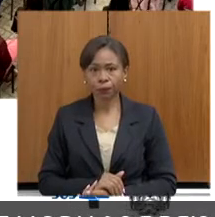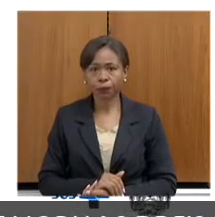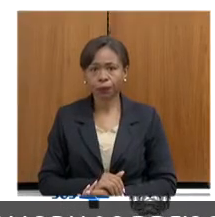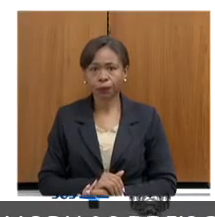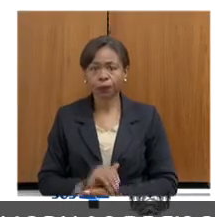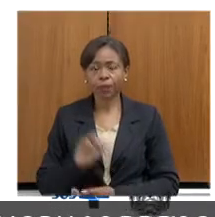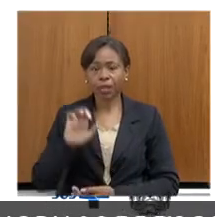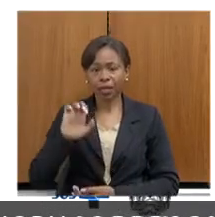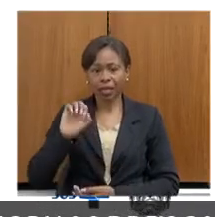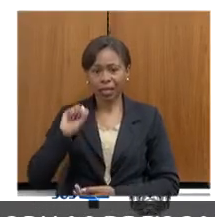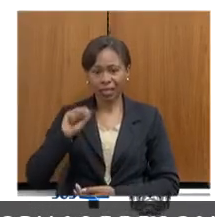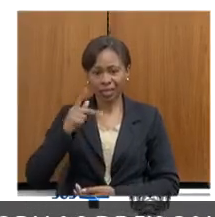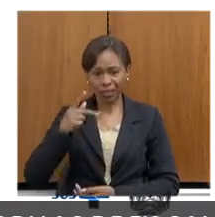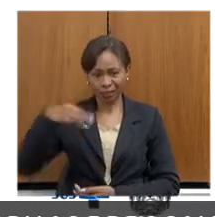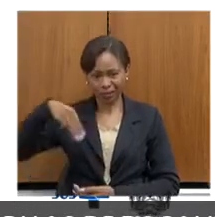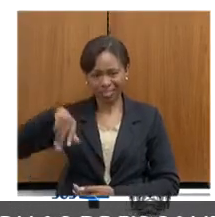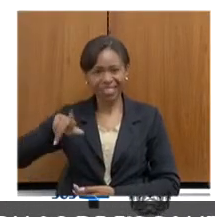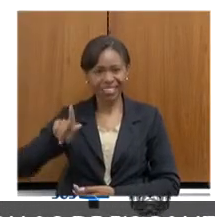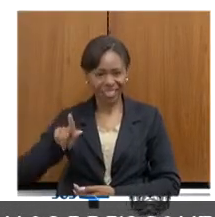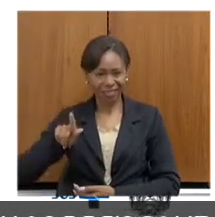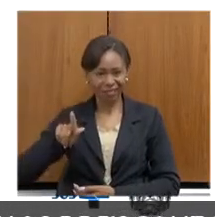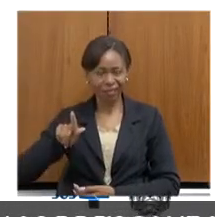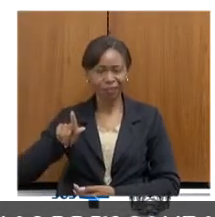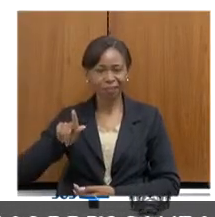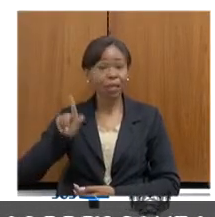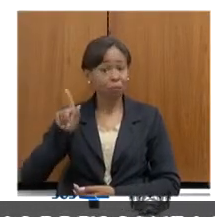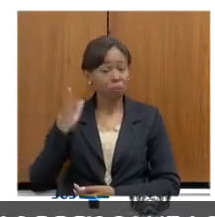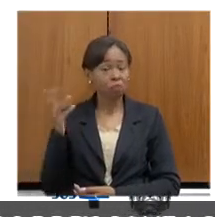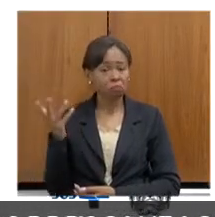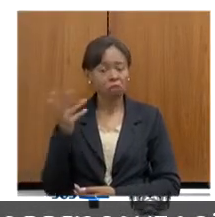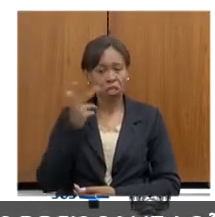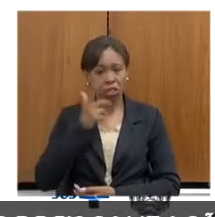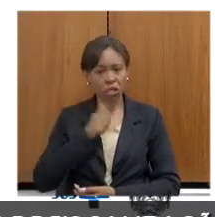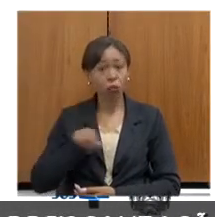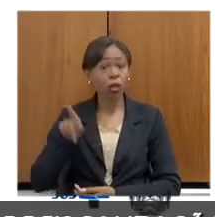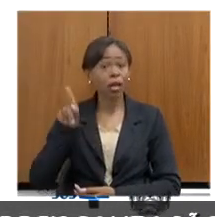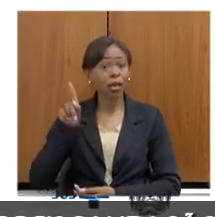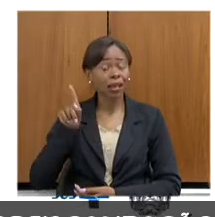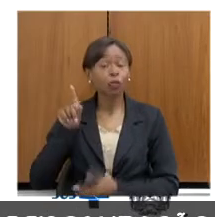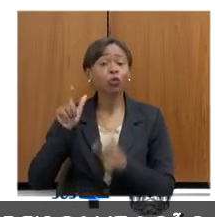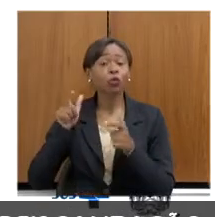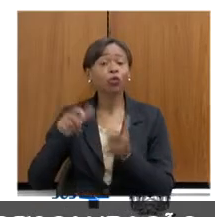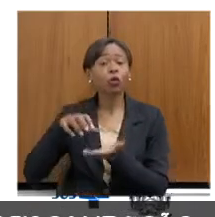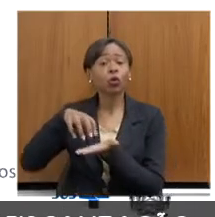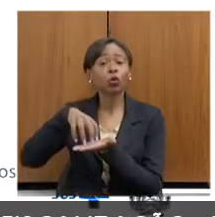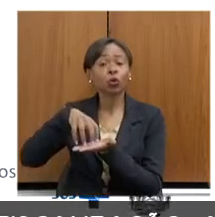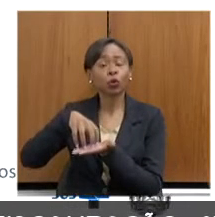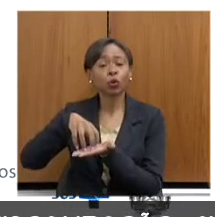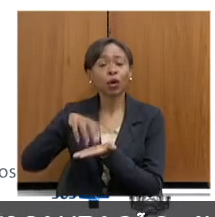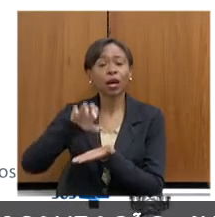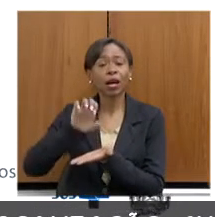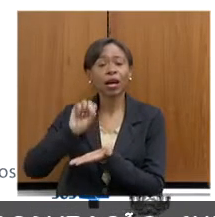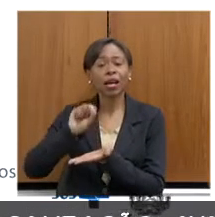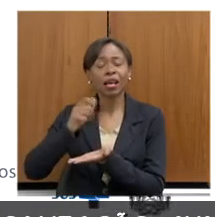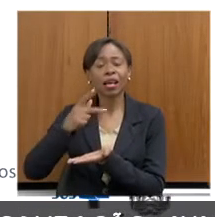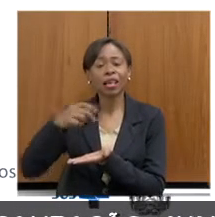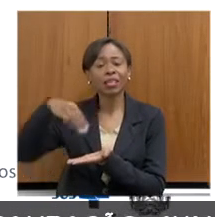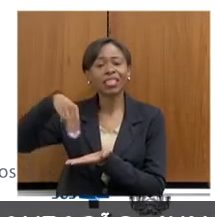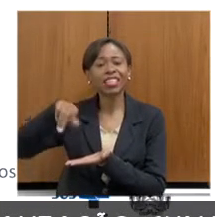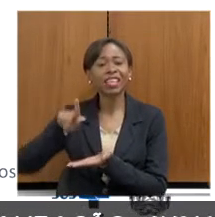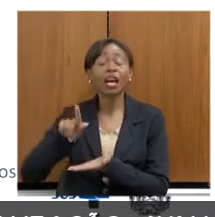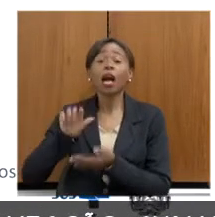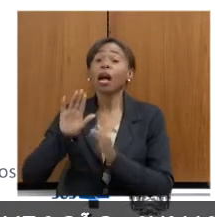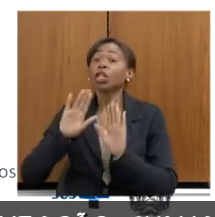76 anos agora o evento muito bonito na expe aesp está pode passar está chegando agora em